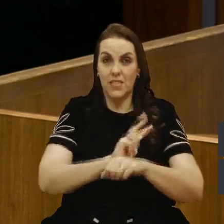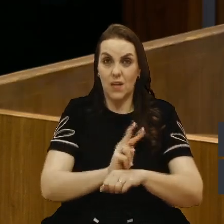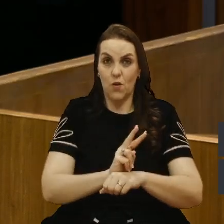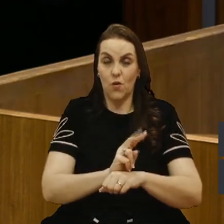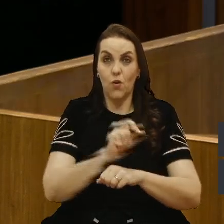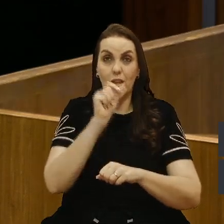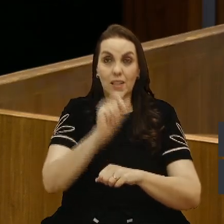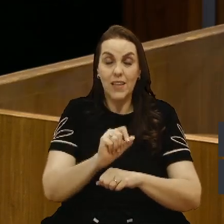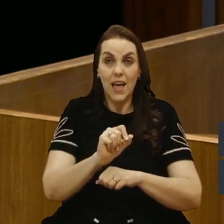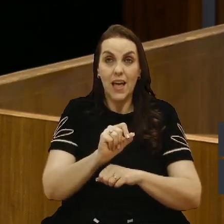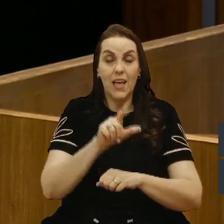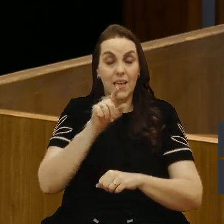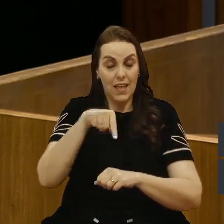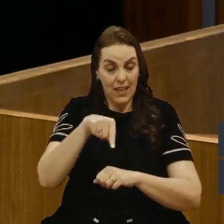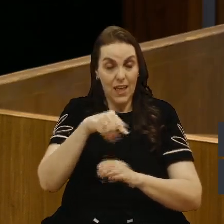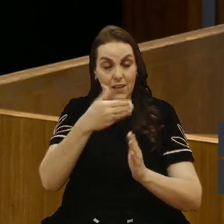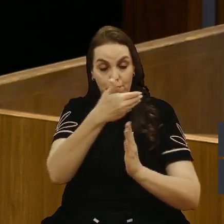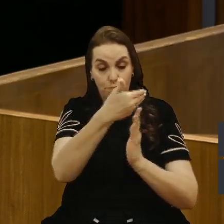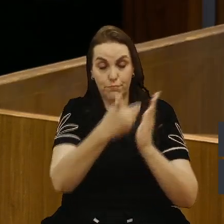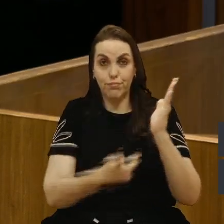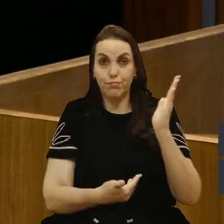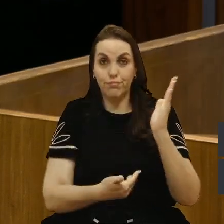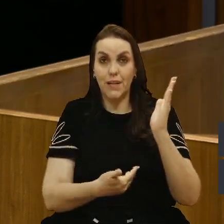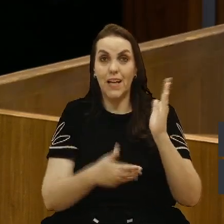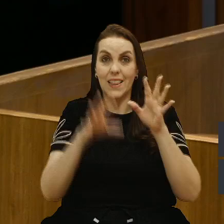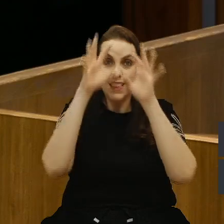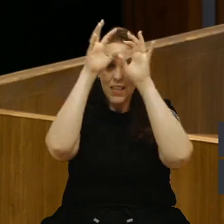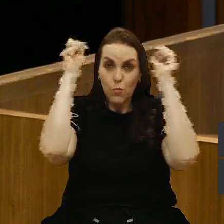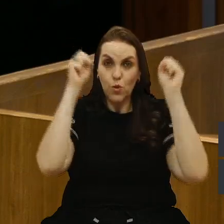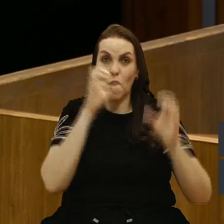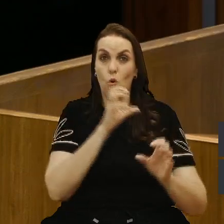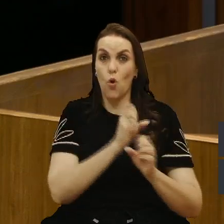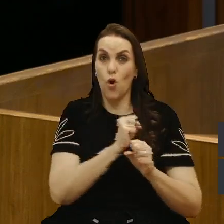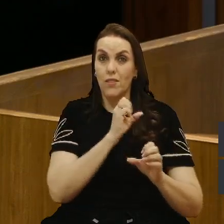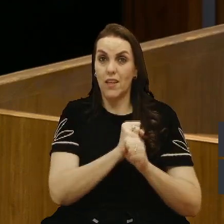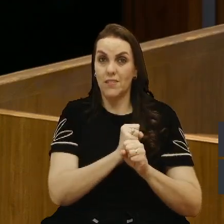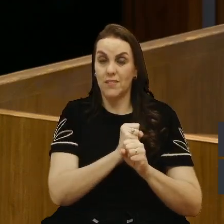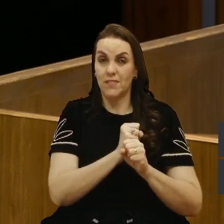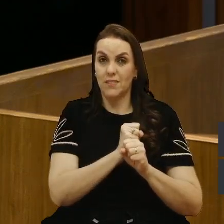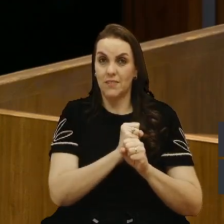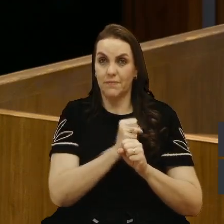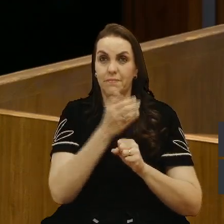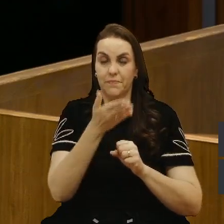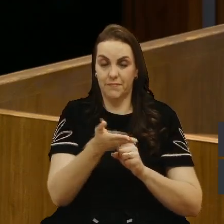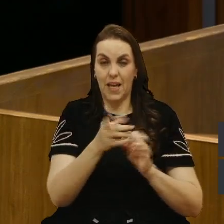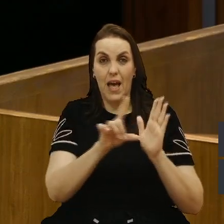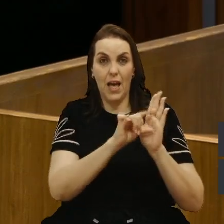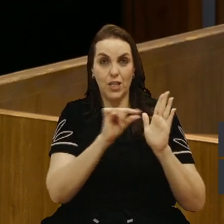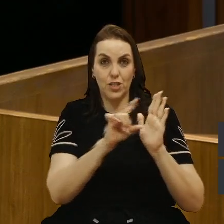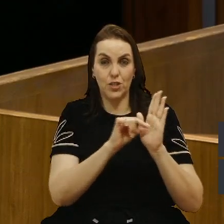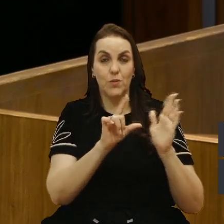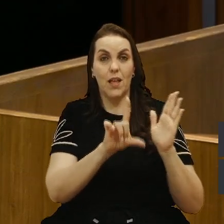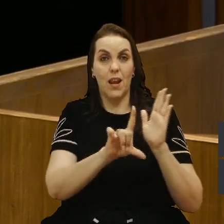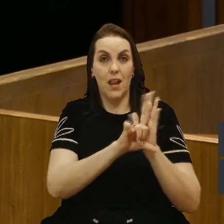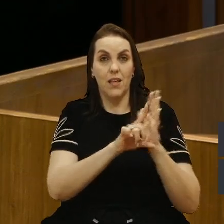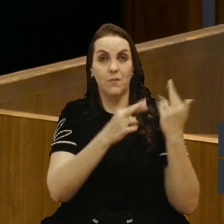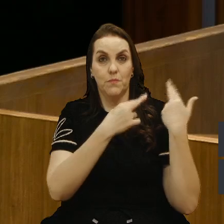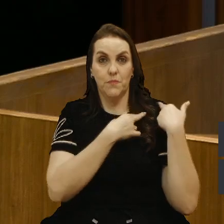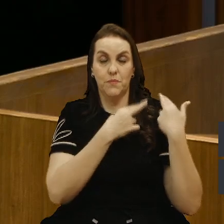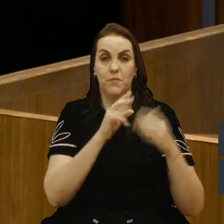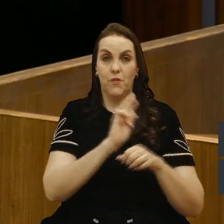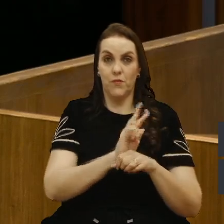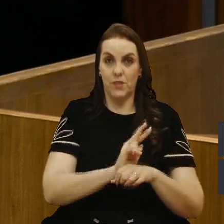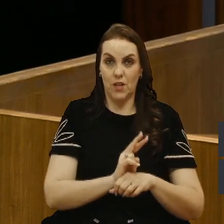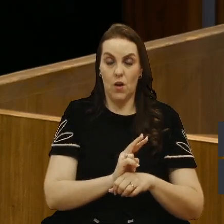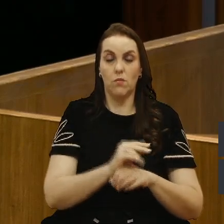está na certidão do Tribunal de Contas. Demais artigos da Lei de Responsabilidade Fiscal foram